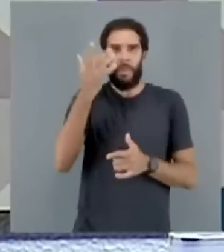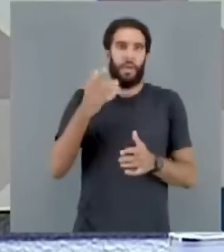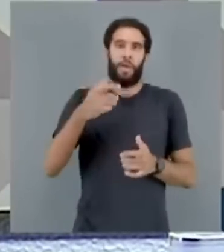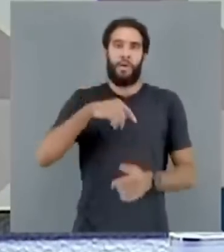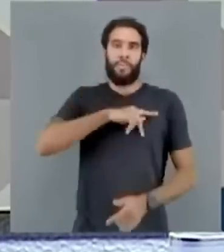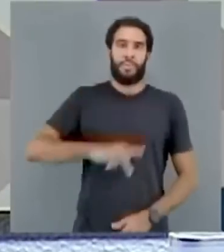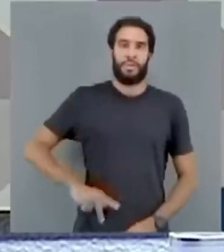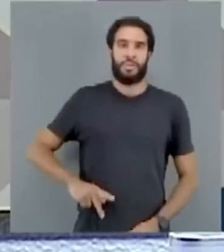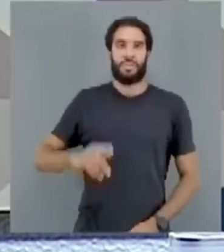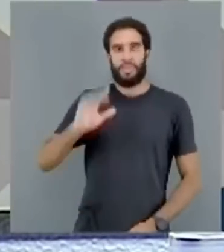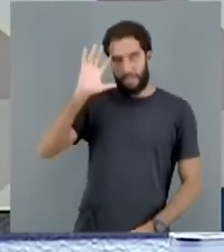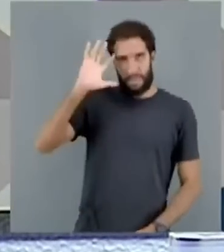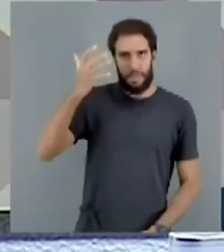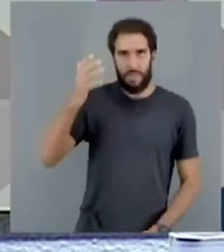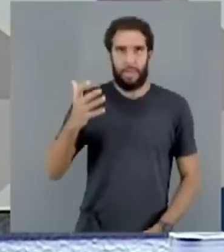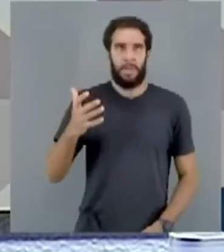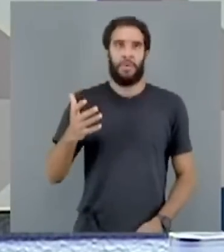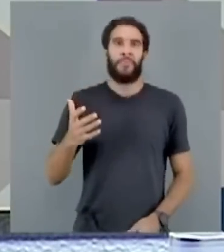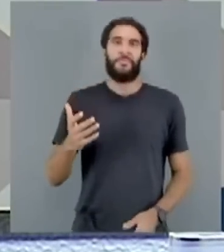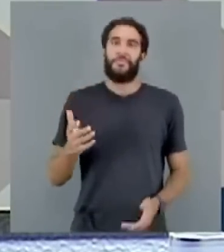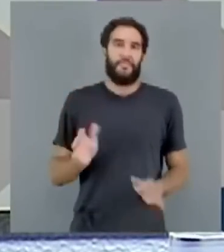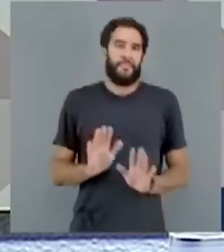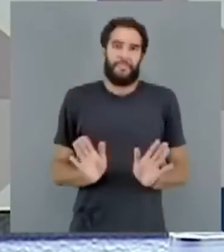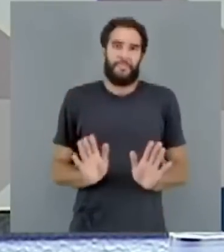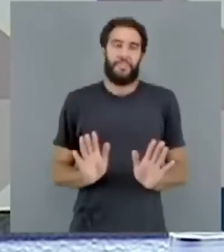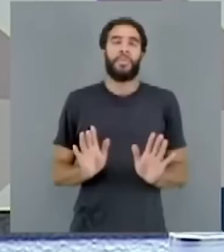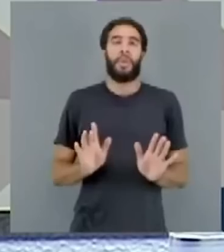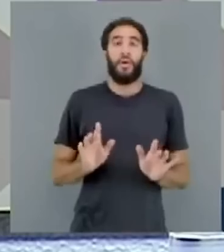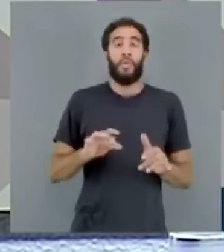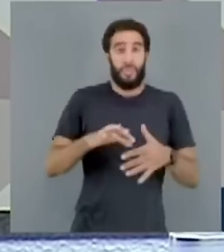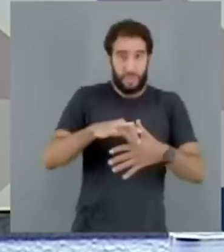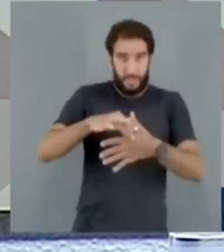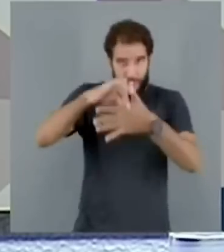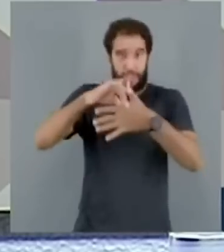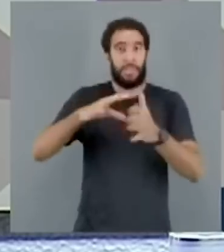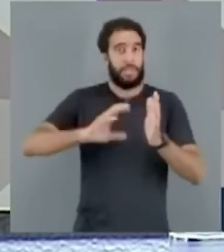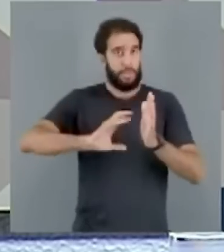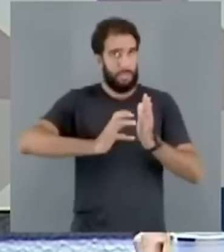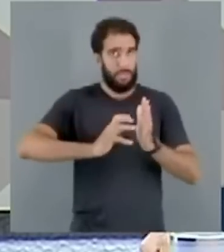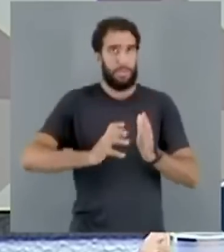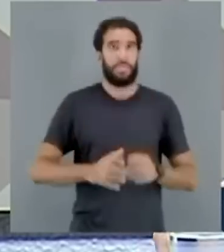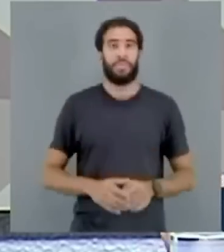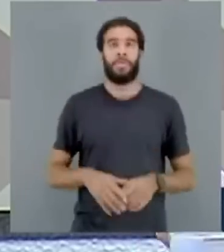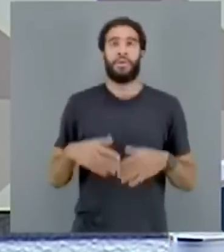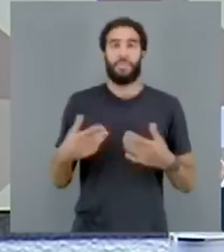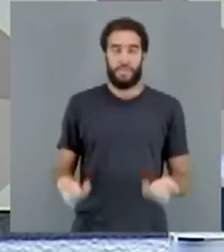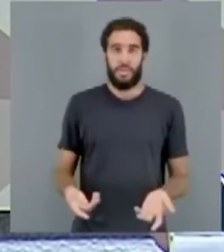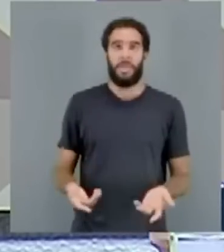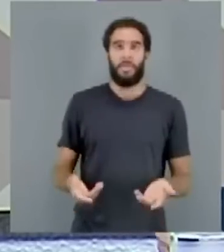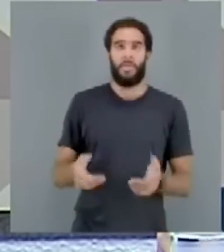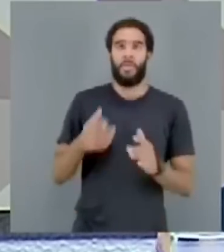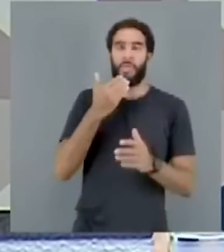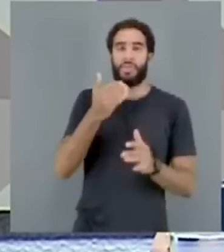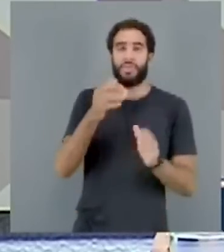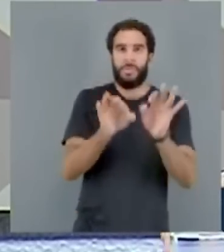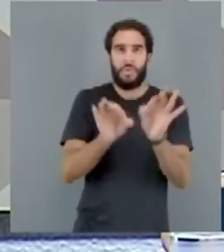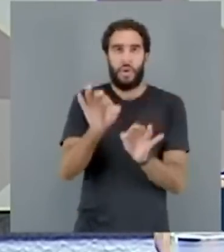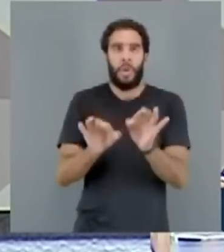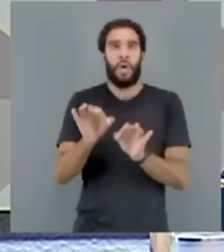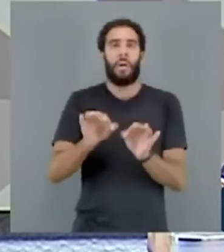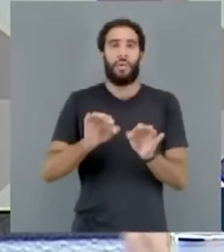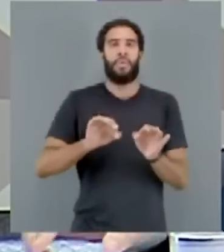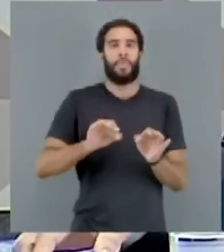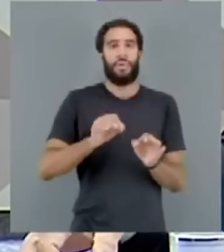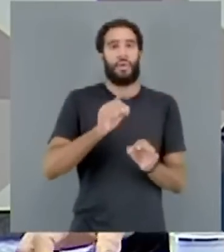presidente do colegiado, e sim aos líderes partidários. Portanto, indefiro a questão de ordem, mas sem nenhum prejuízo